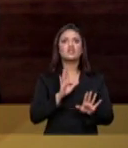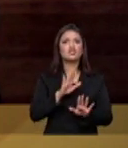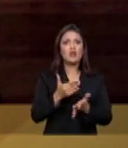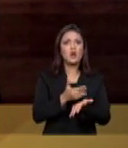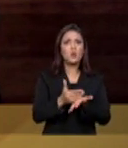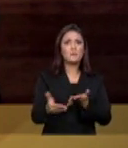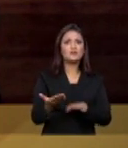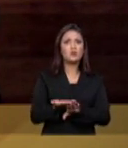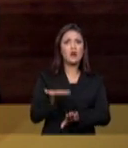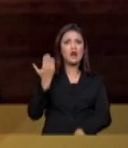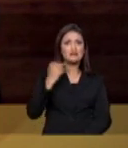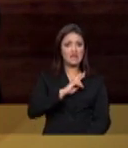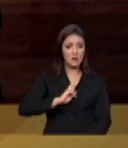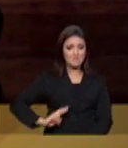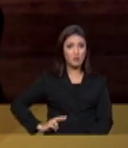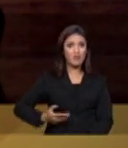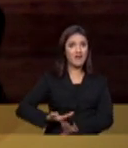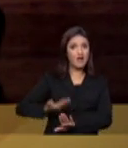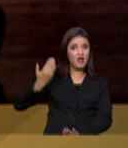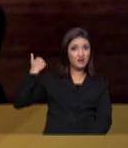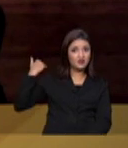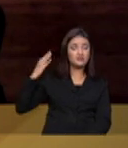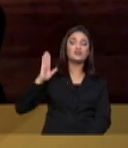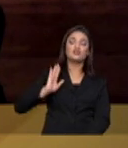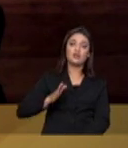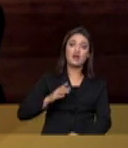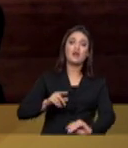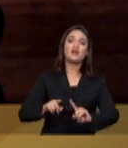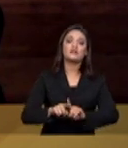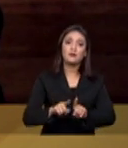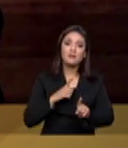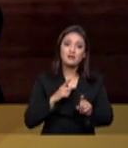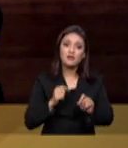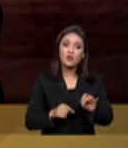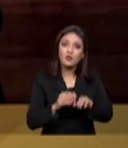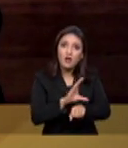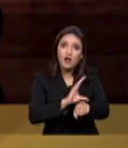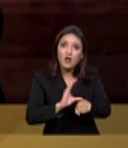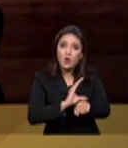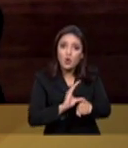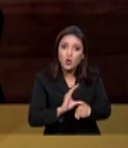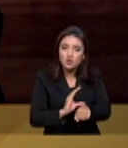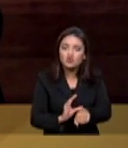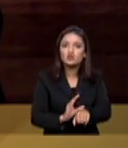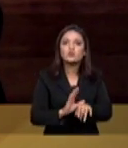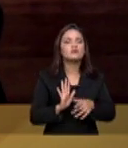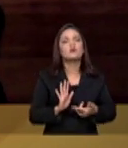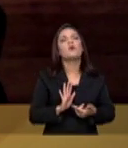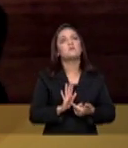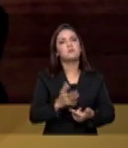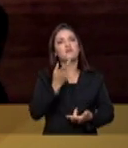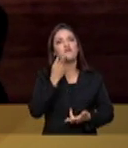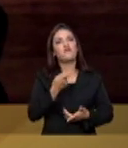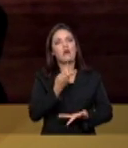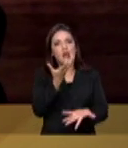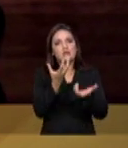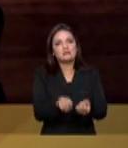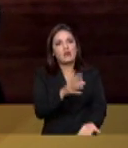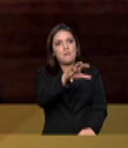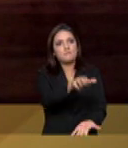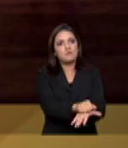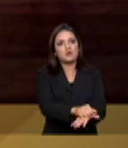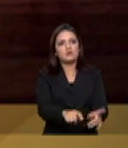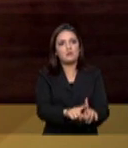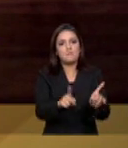antes do período Republicano bem cômodo a concentração do protesto funcional reconhece a posse mas ama